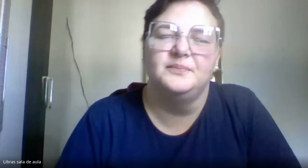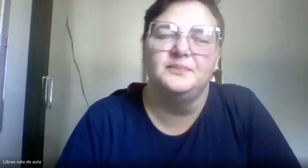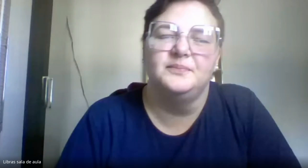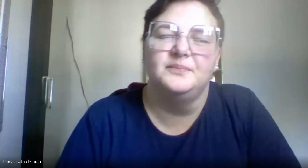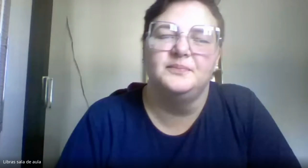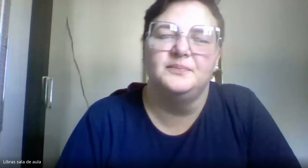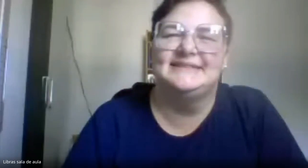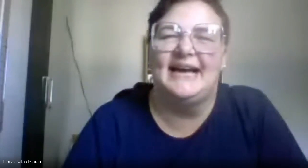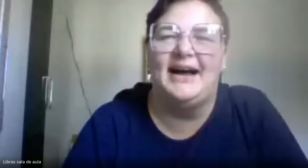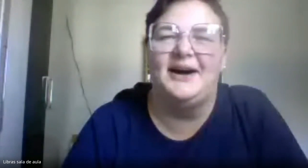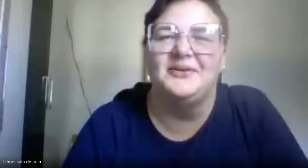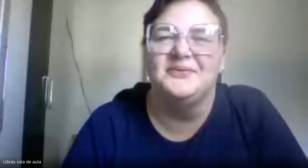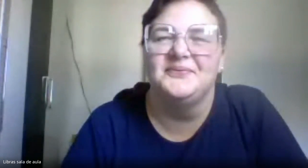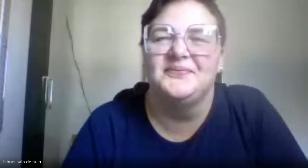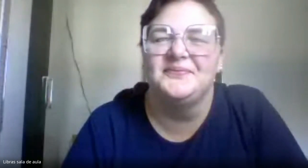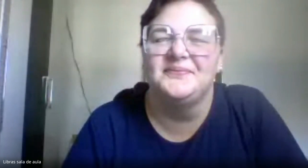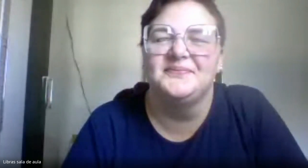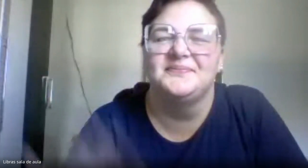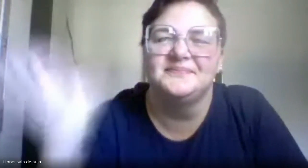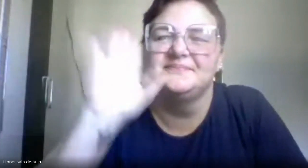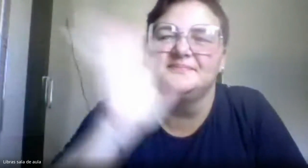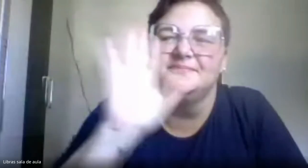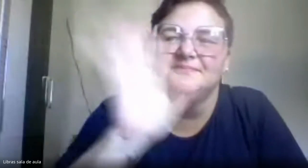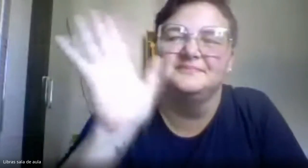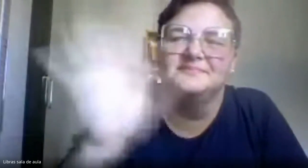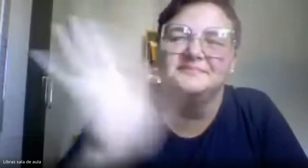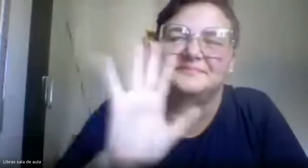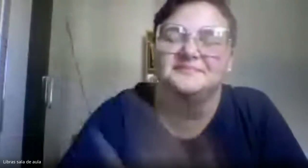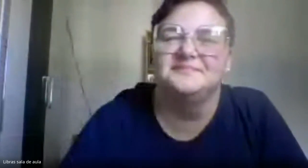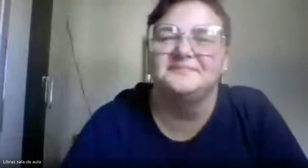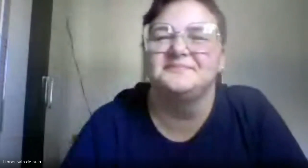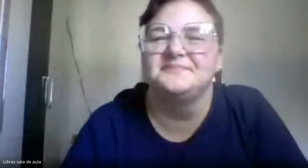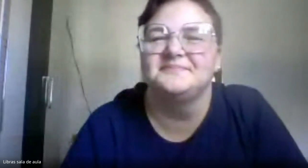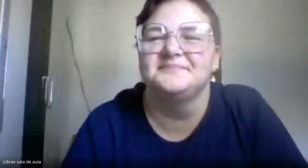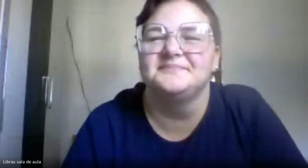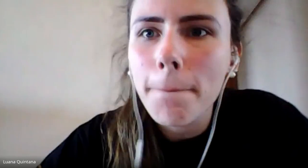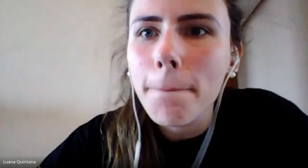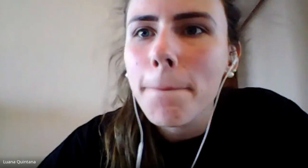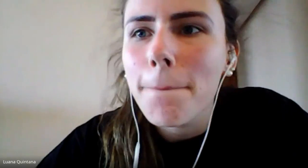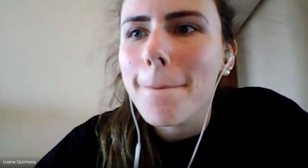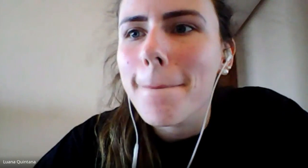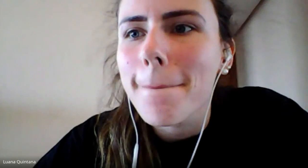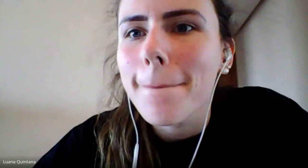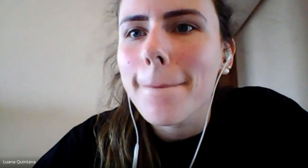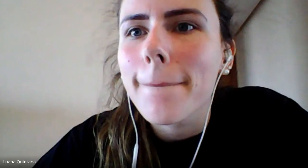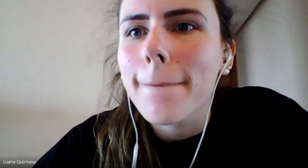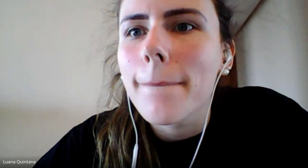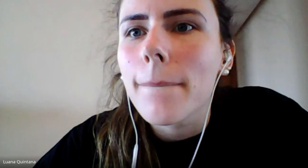Tchau. Tchau.